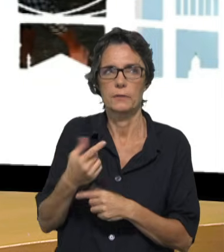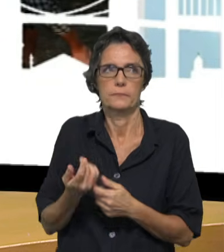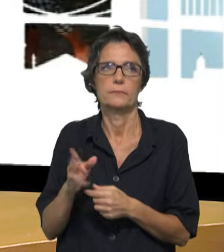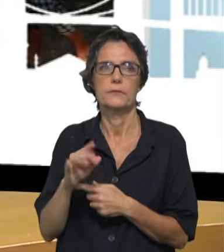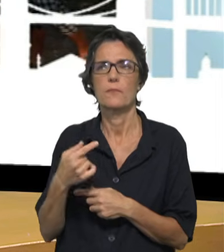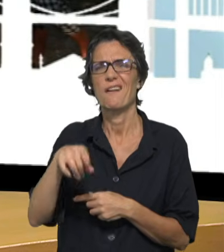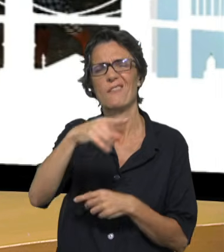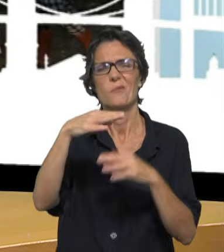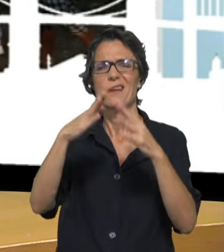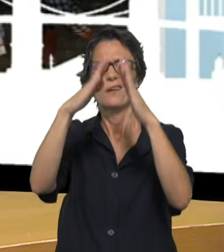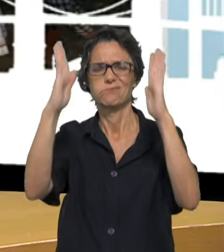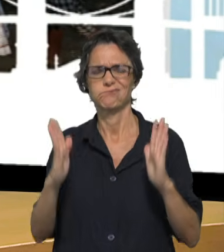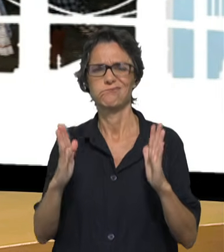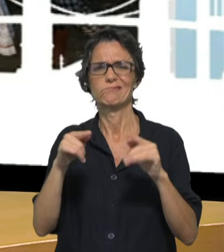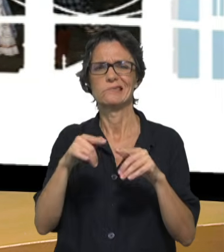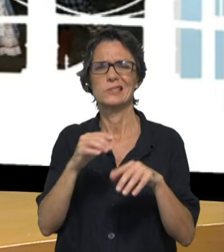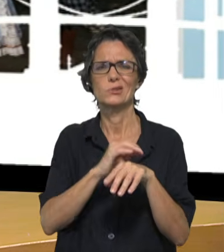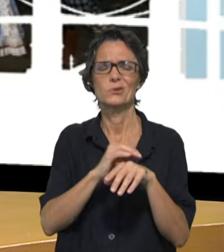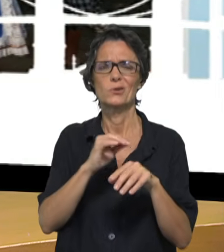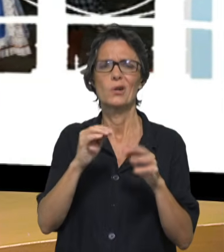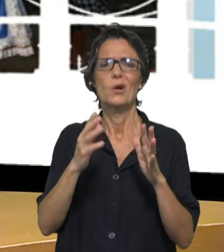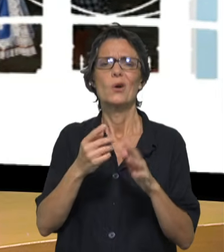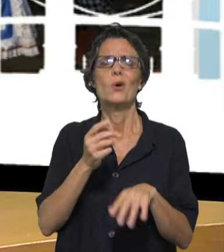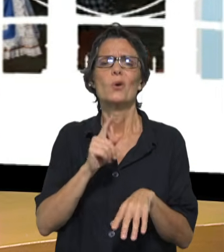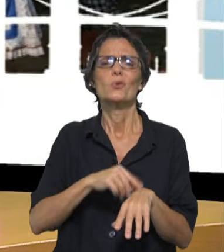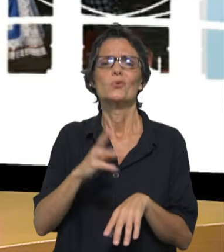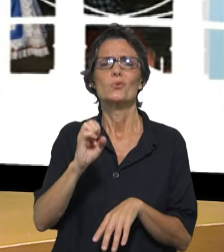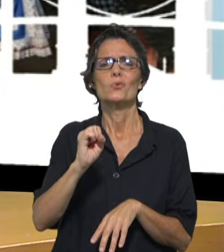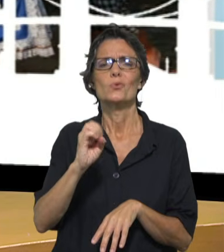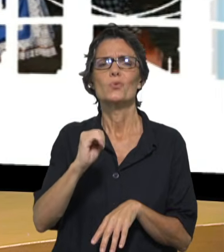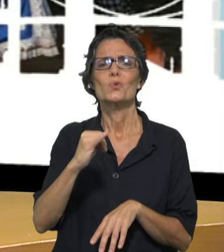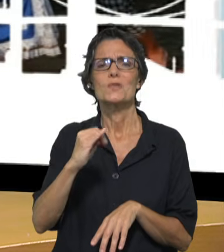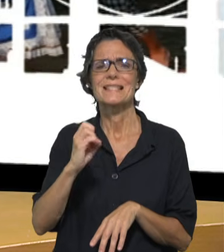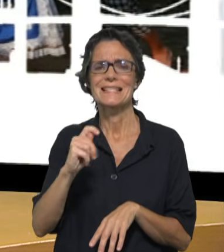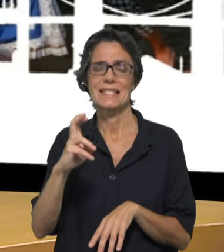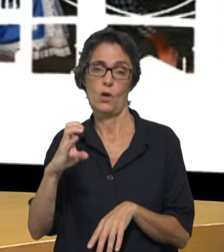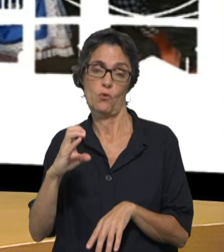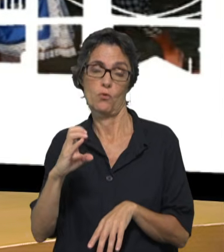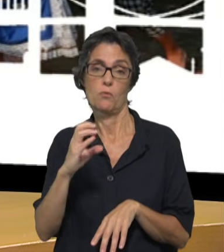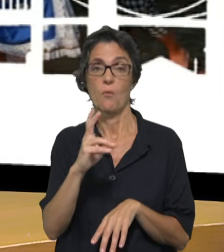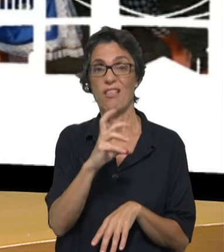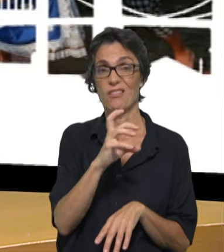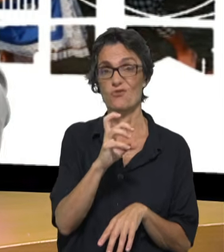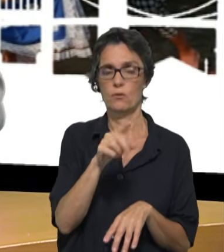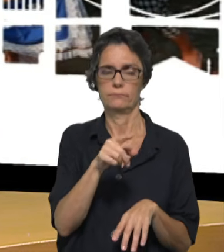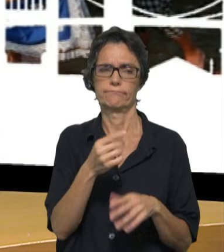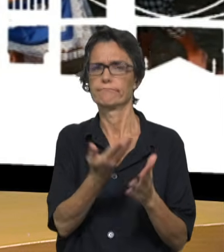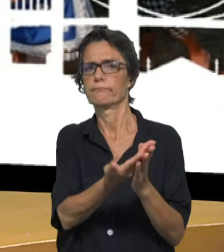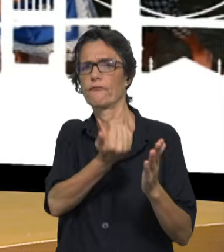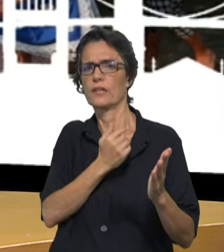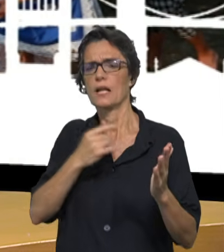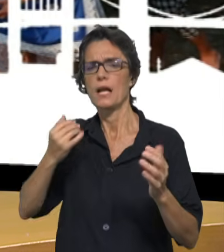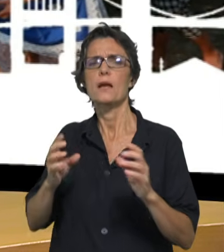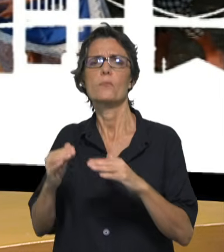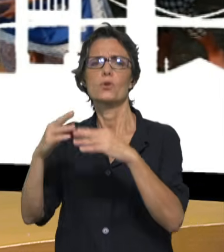do século XVIII e então fazemos um moderno, pronto, imitando aquele do século XVIII, mas está lá. Não,